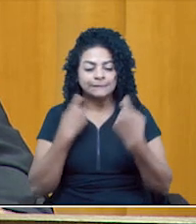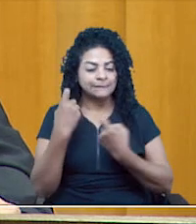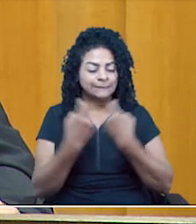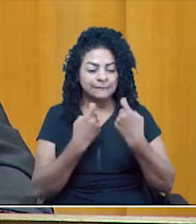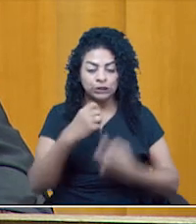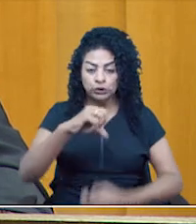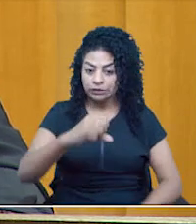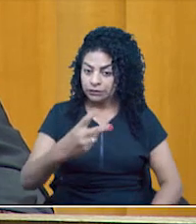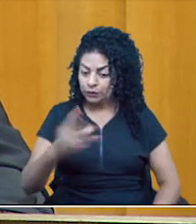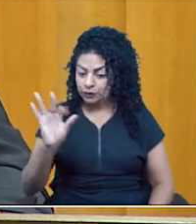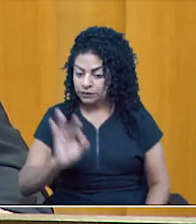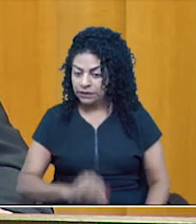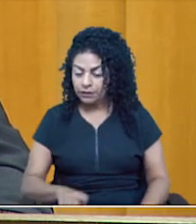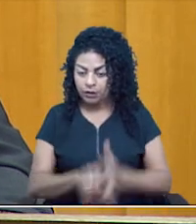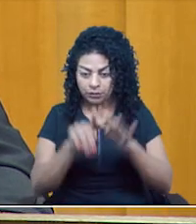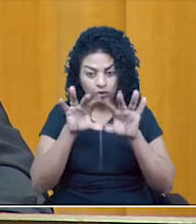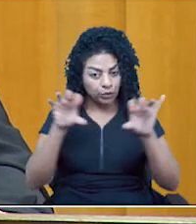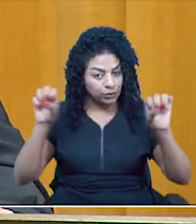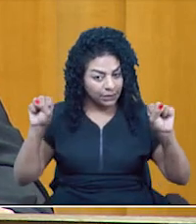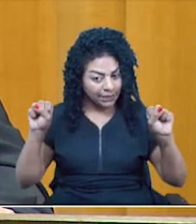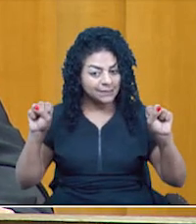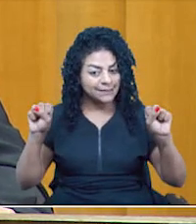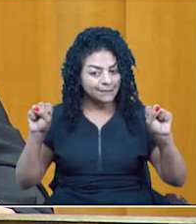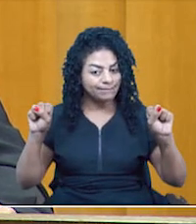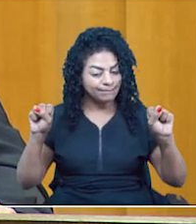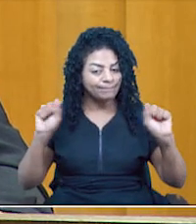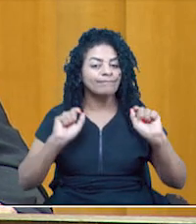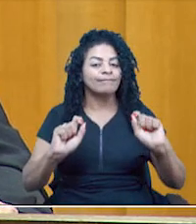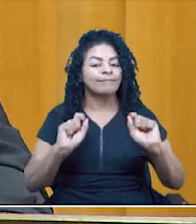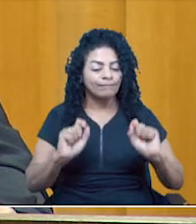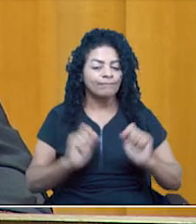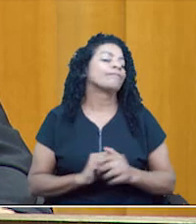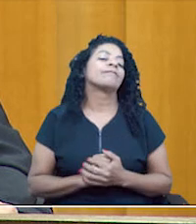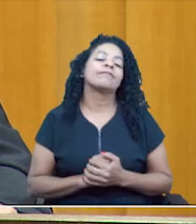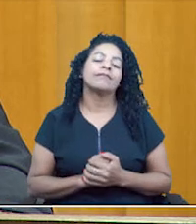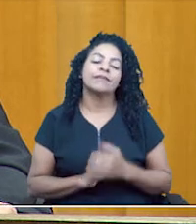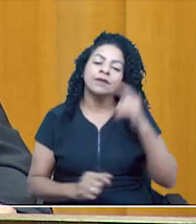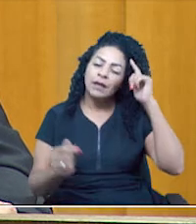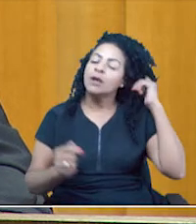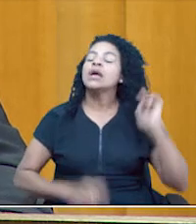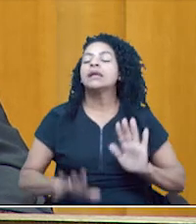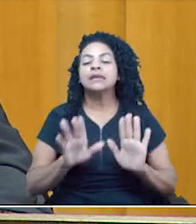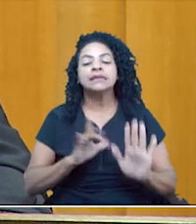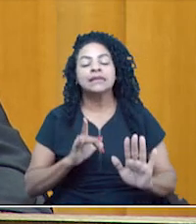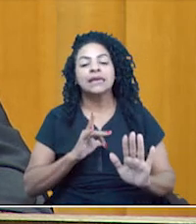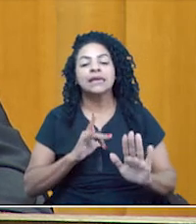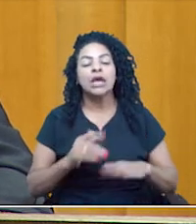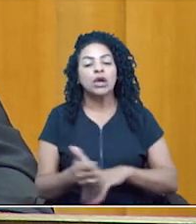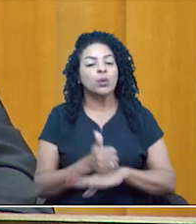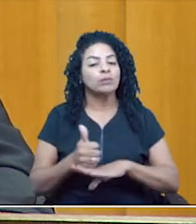92% dos tribunais têm os seus profissionais de saúde apenas na sede do